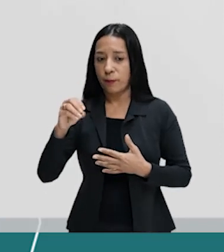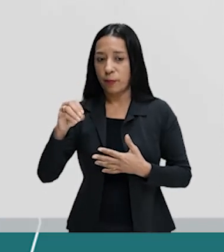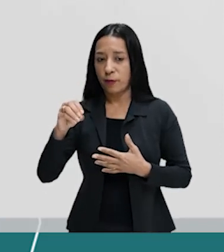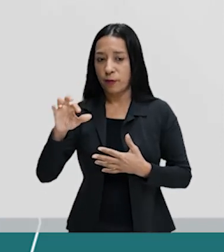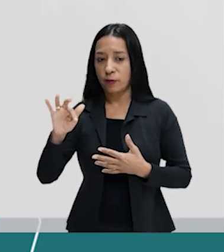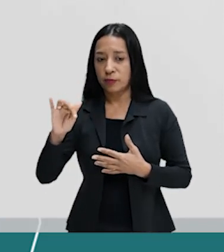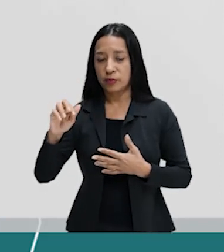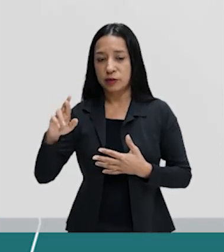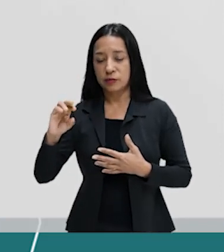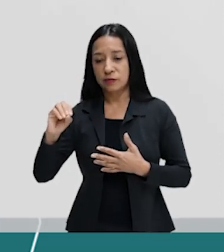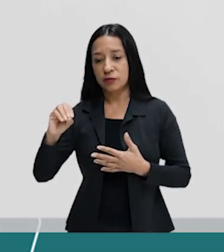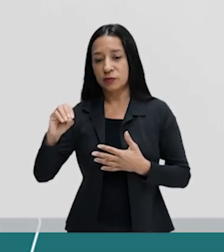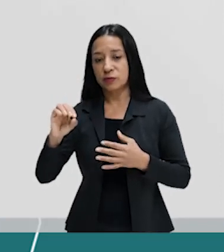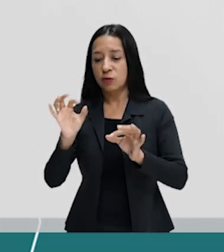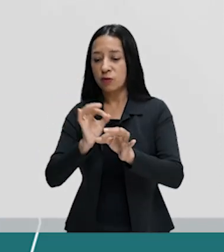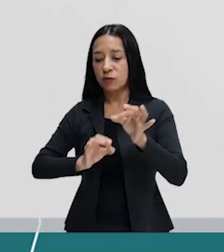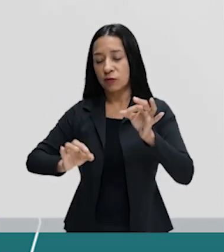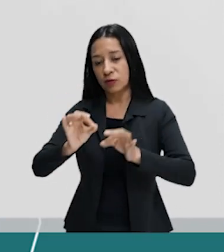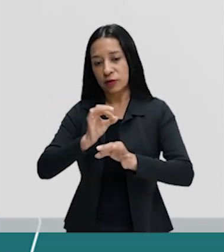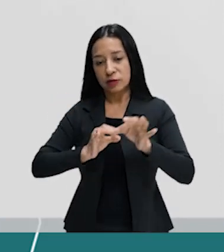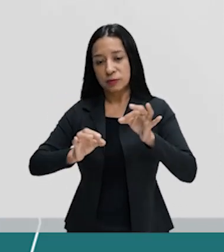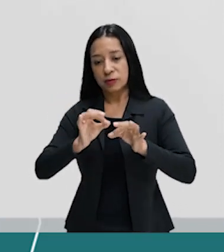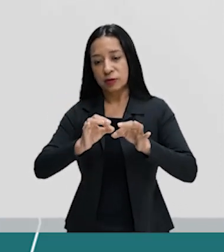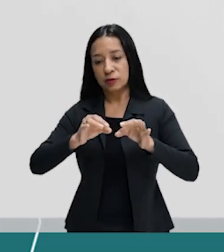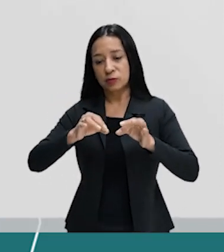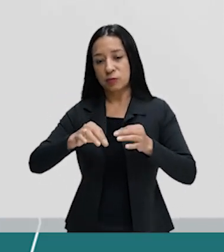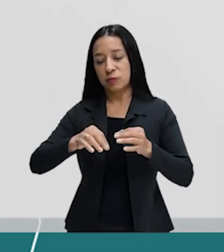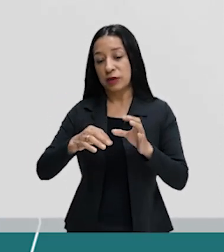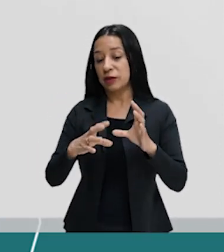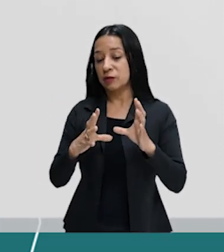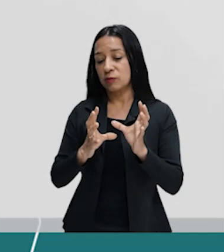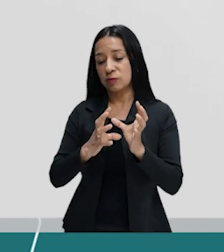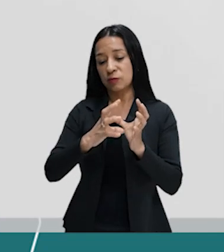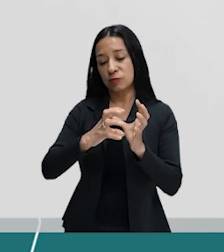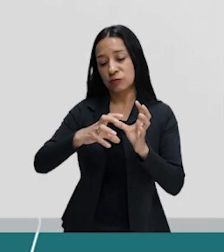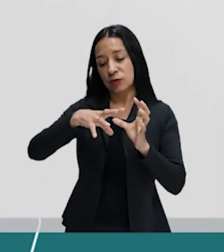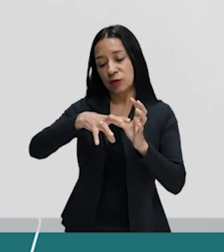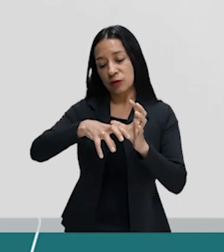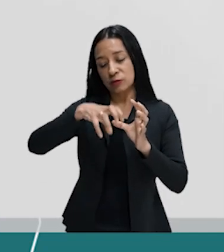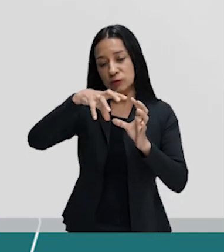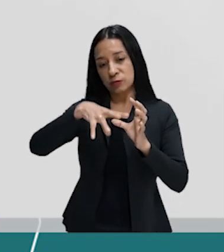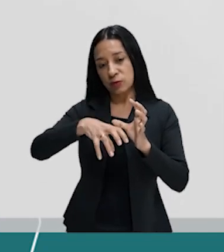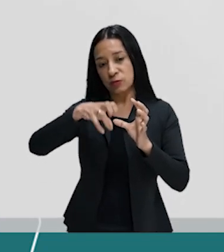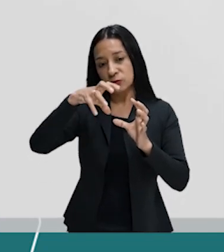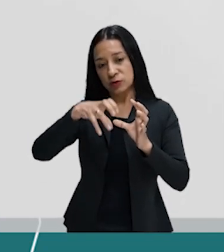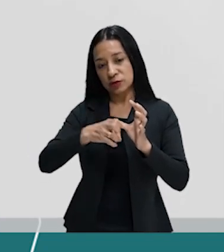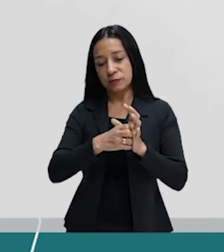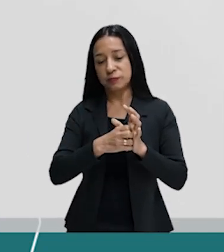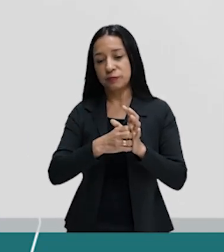esponjas. Nós temos quinidários, onde nós vamos encontrar águas-vivas, certo?